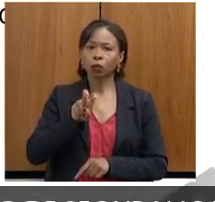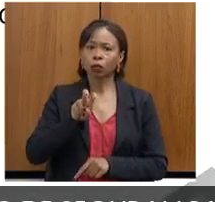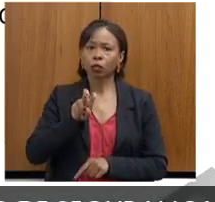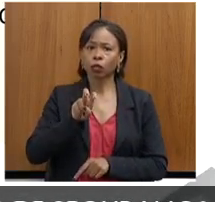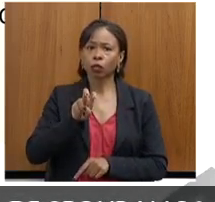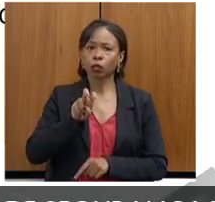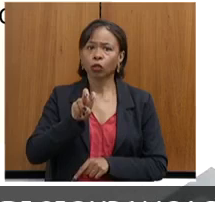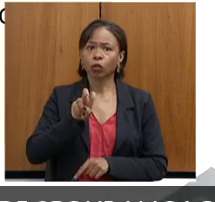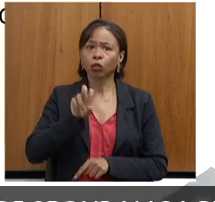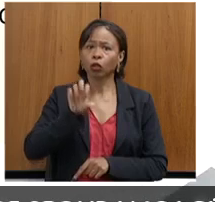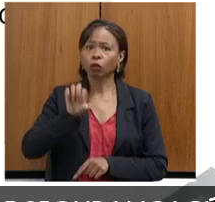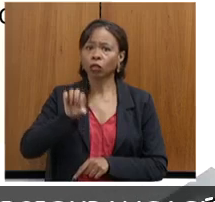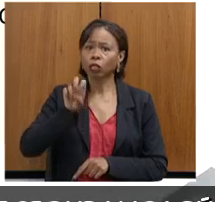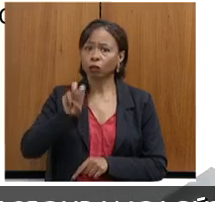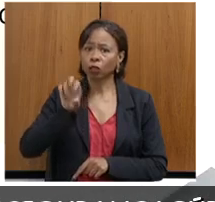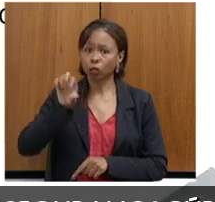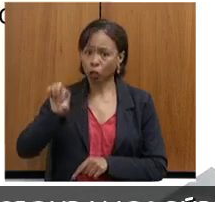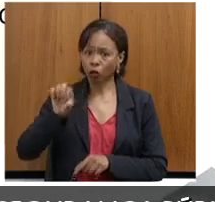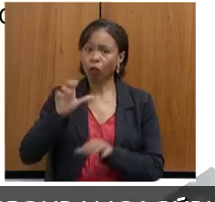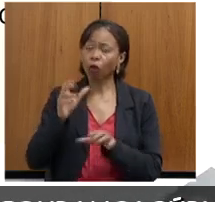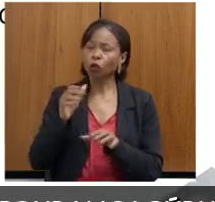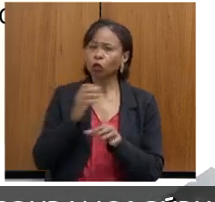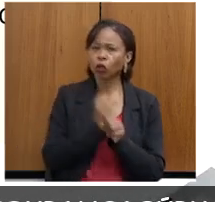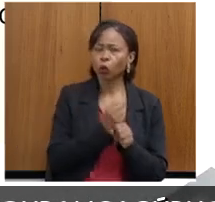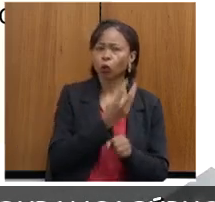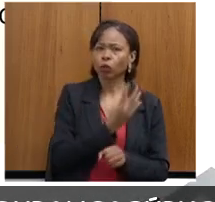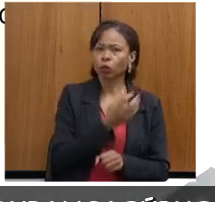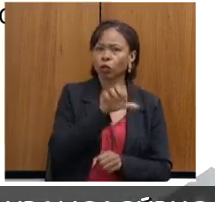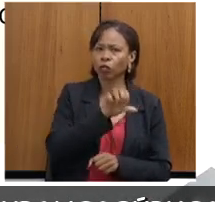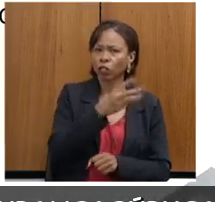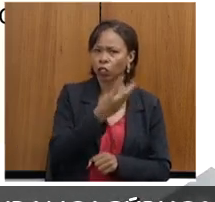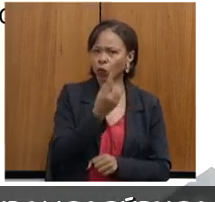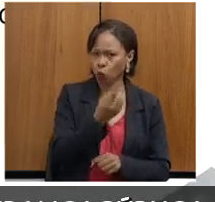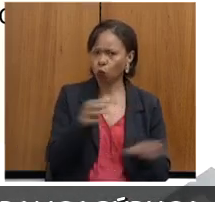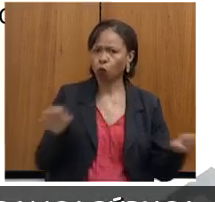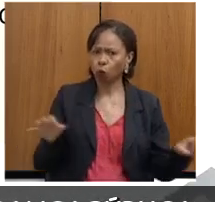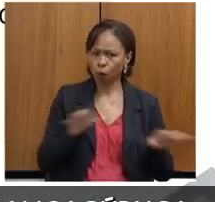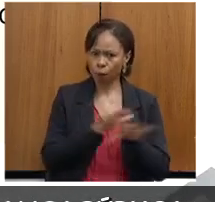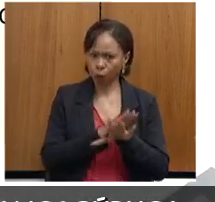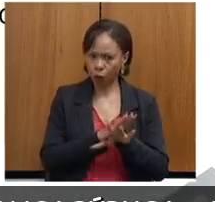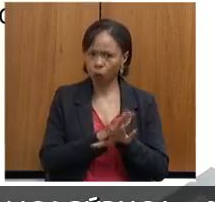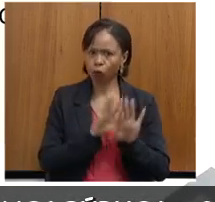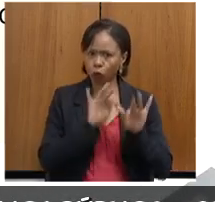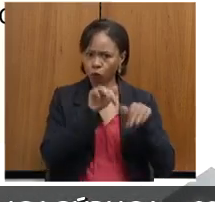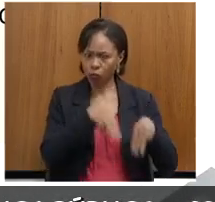5.959 destes 4.931 foram concluídos